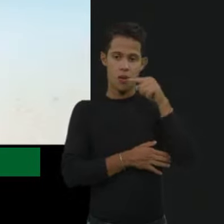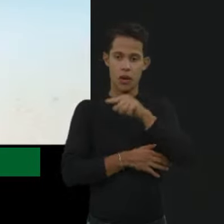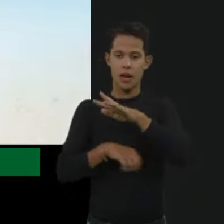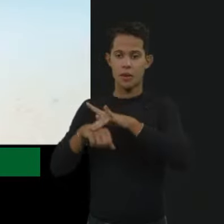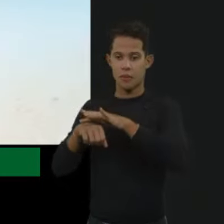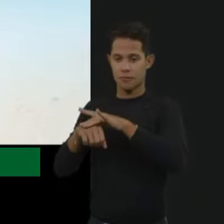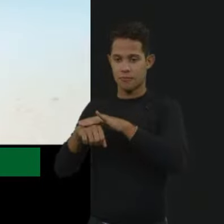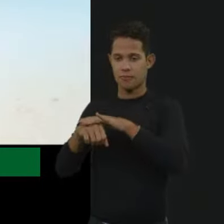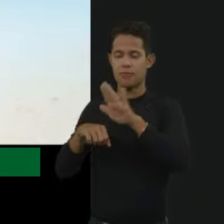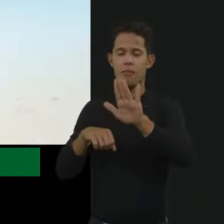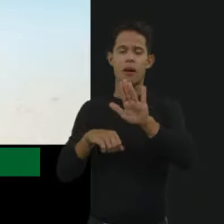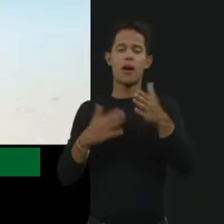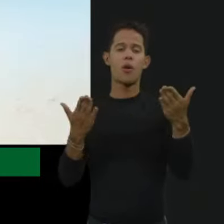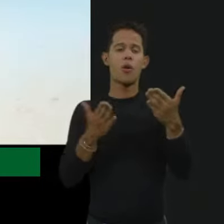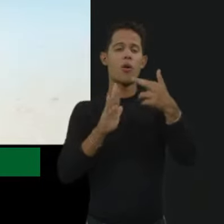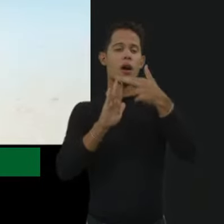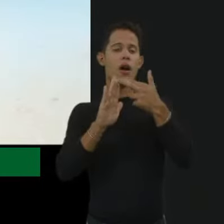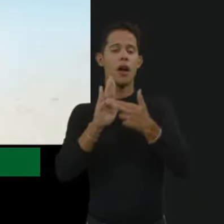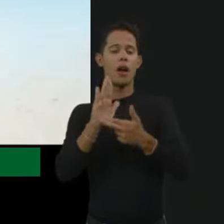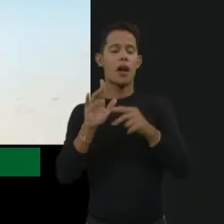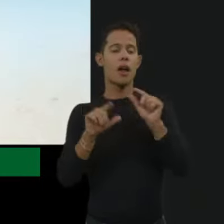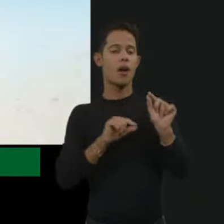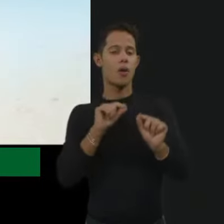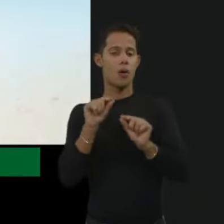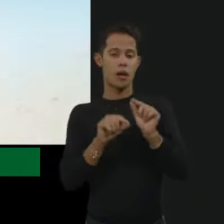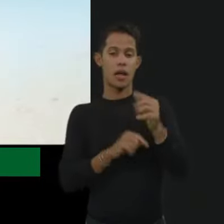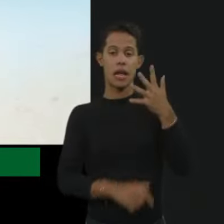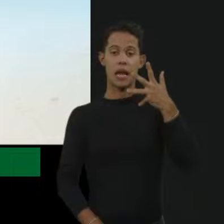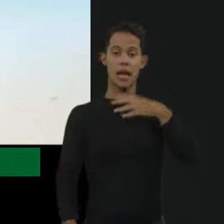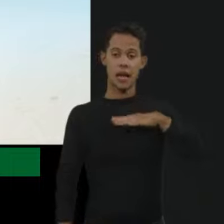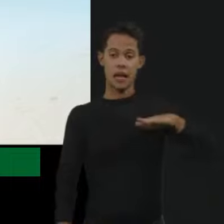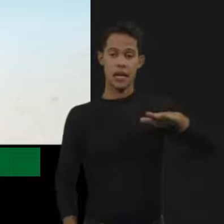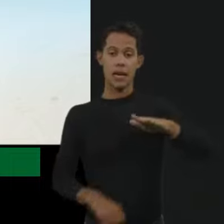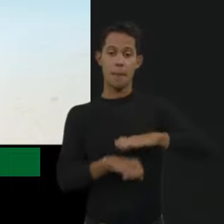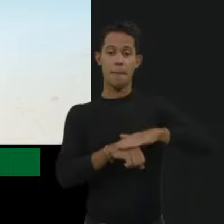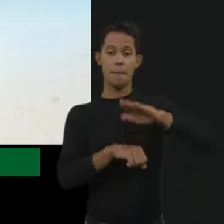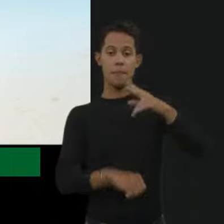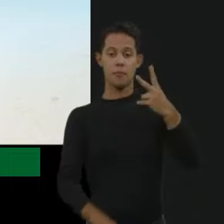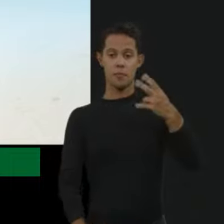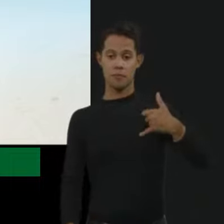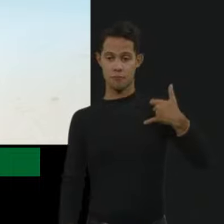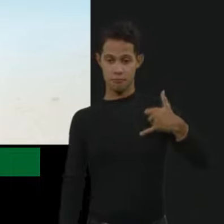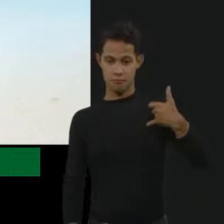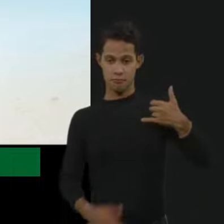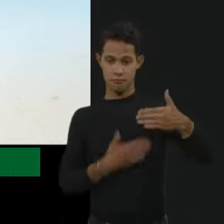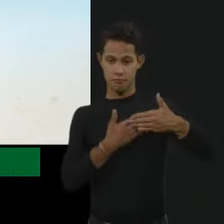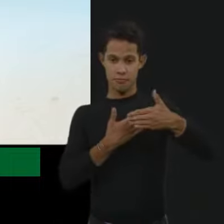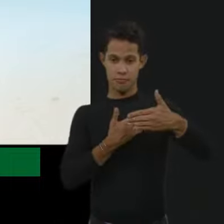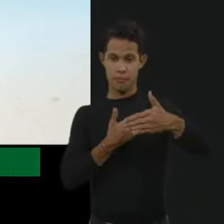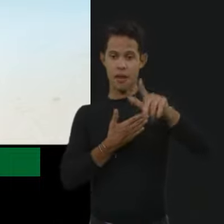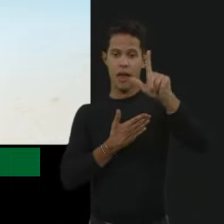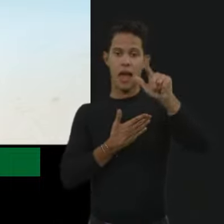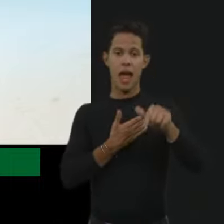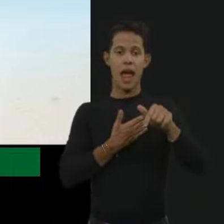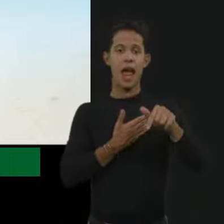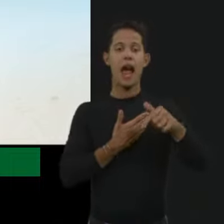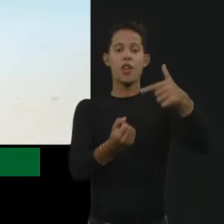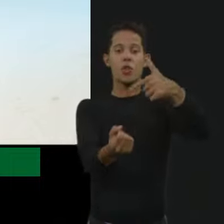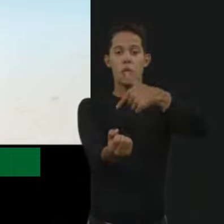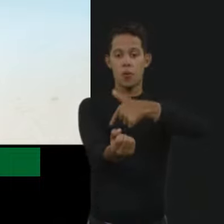as indicações? Hoje, para crianças maiores de 2 anos, esta é a dose que a gente utiliza, de